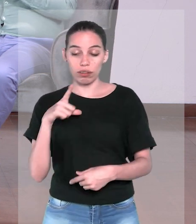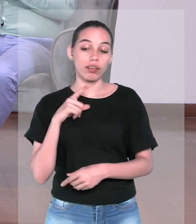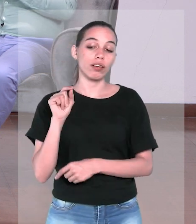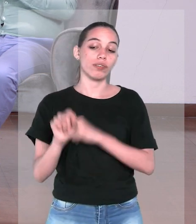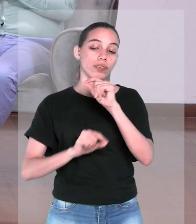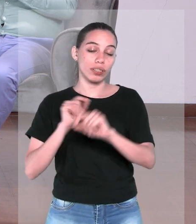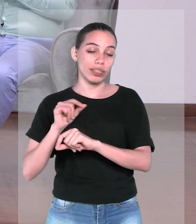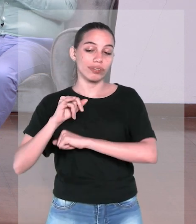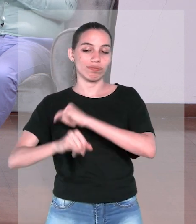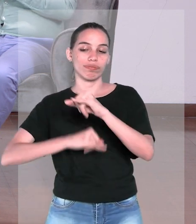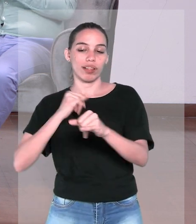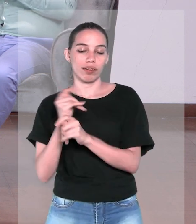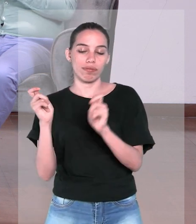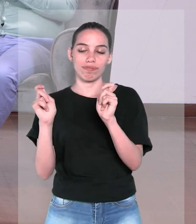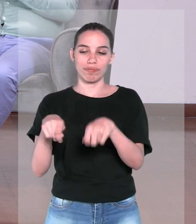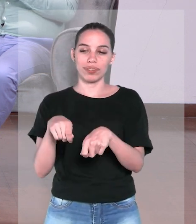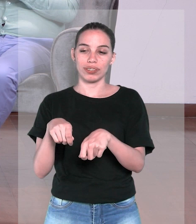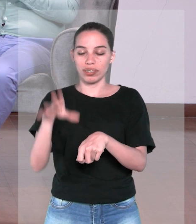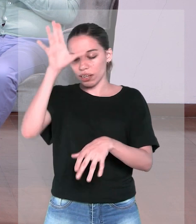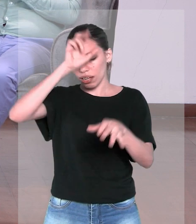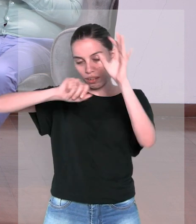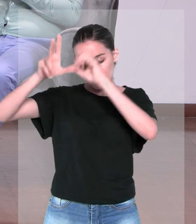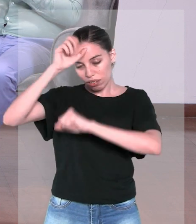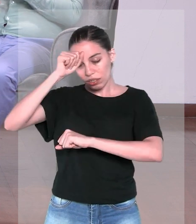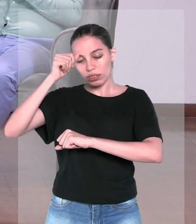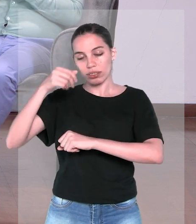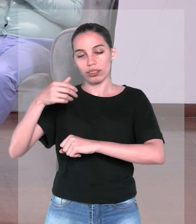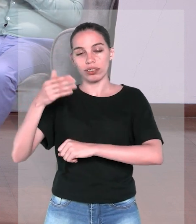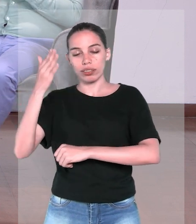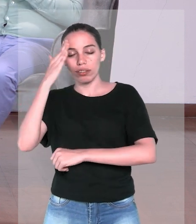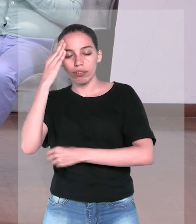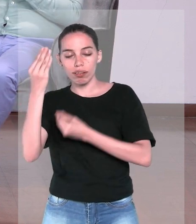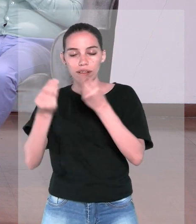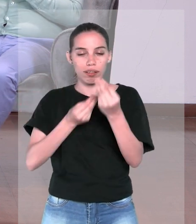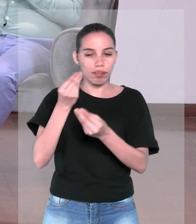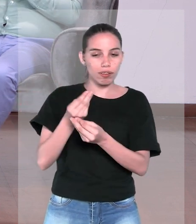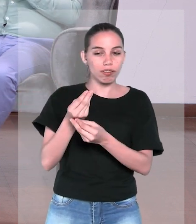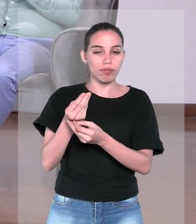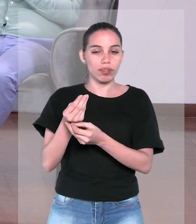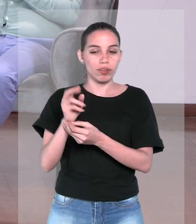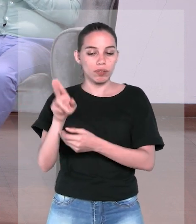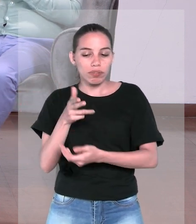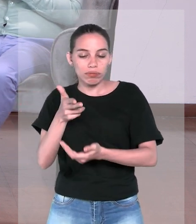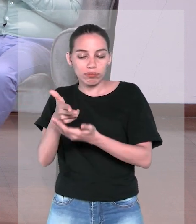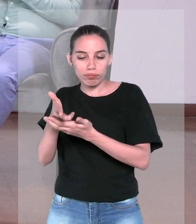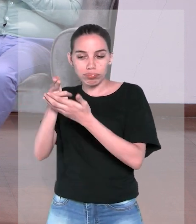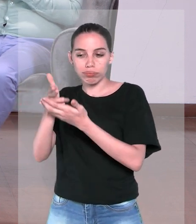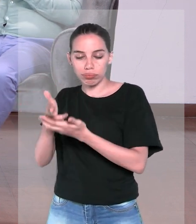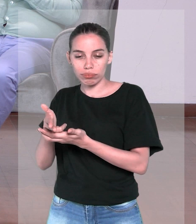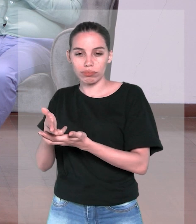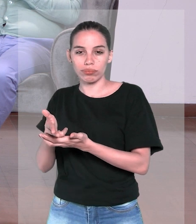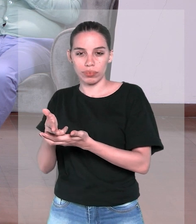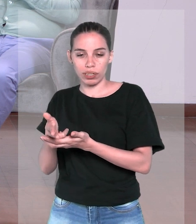foi reorganizada ali no século XVIII para tentar atender às demandas de uma sociedade que estava em processo de